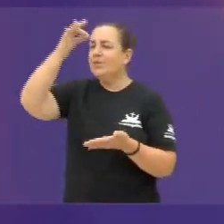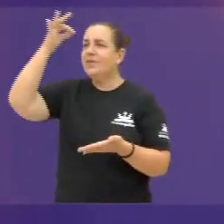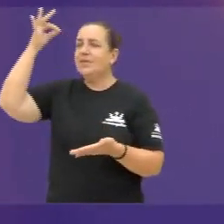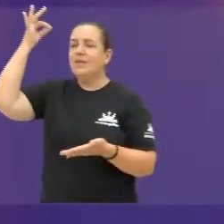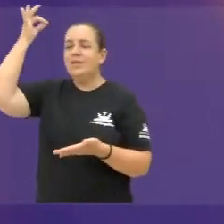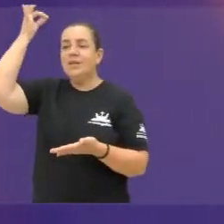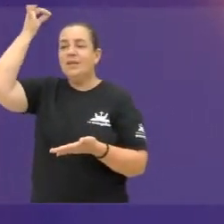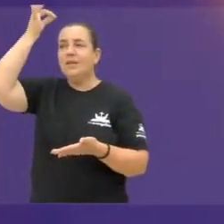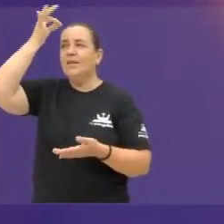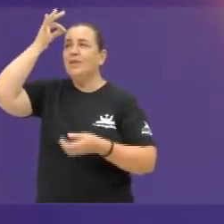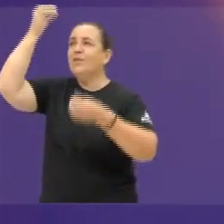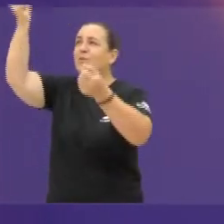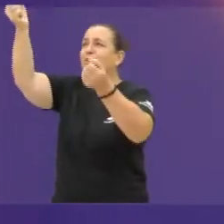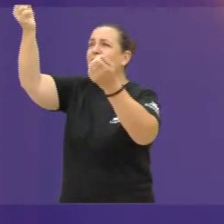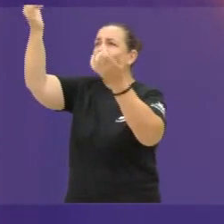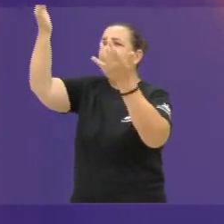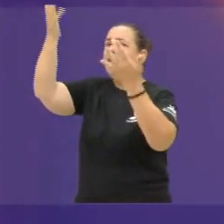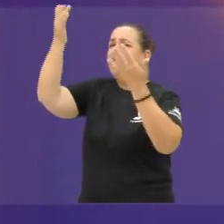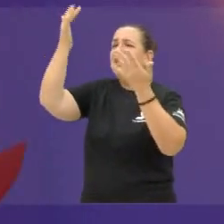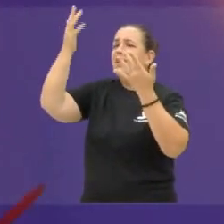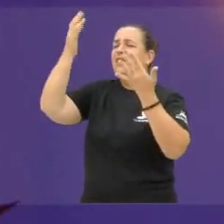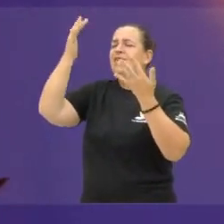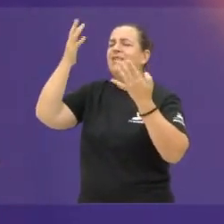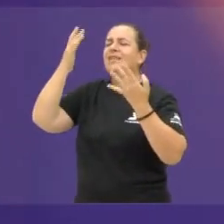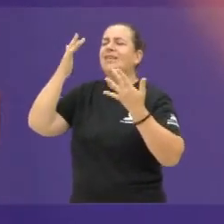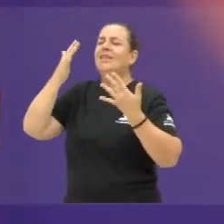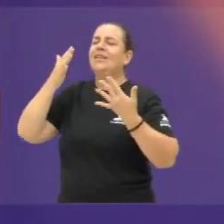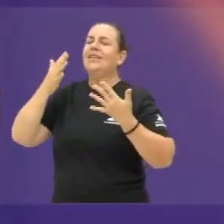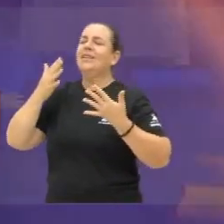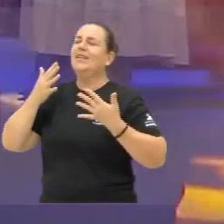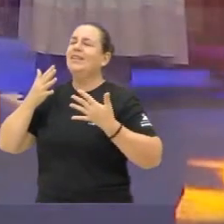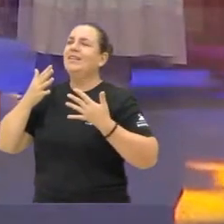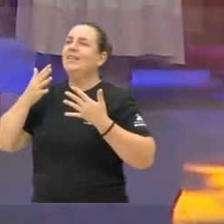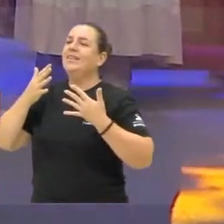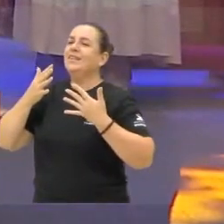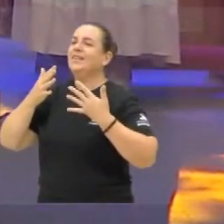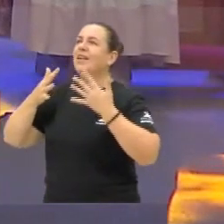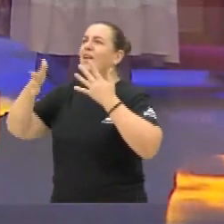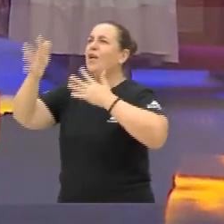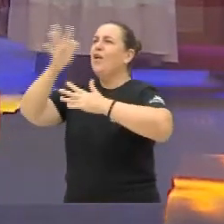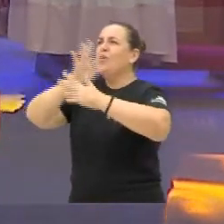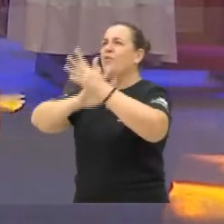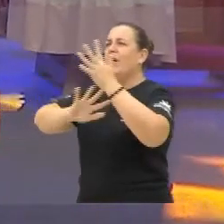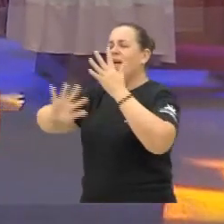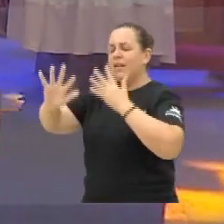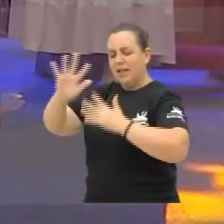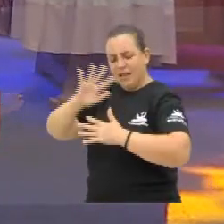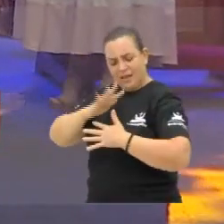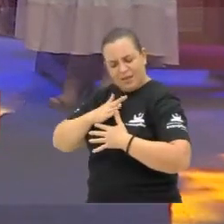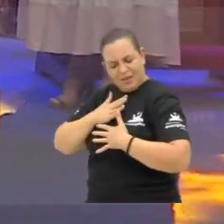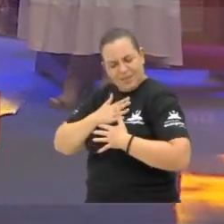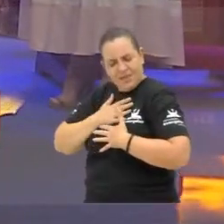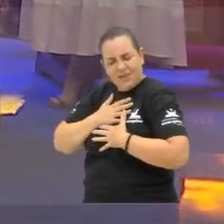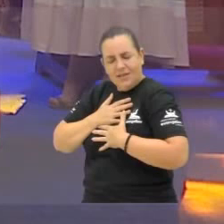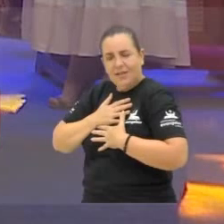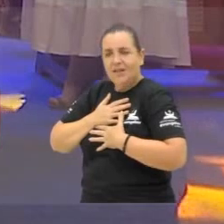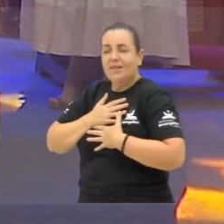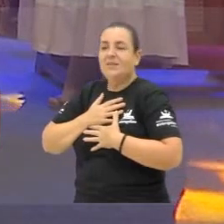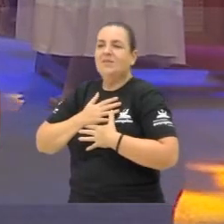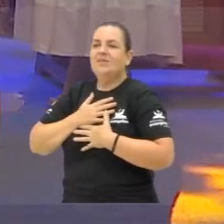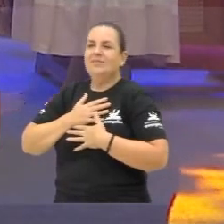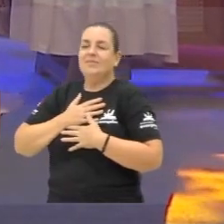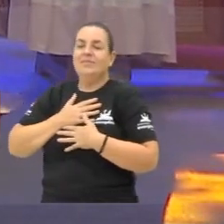Espírito Santo, vem, Espírito Santo. Falar em mim, falar em mim.